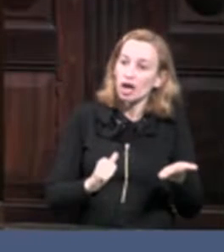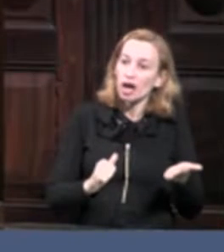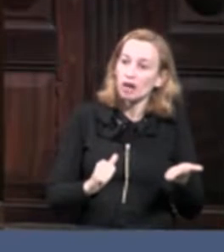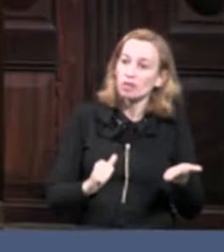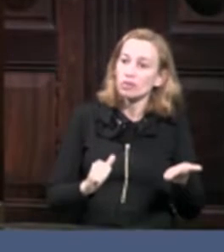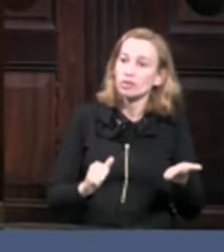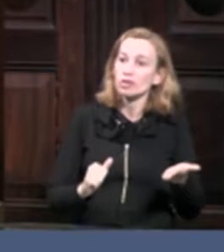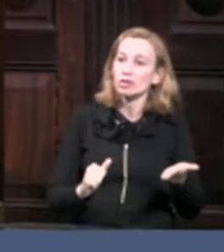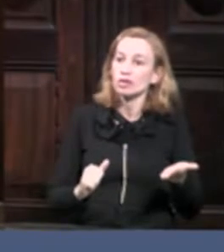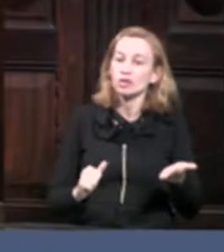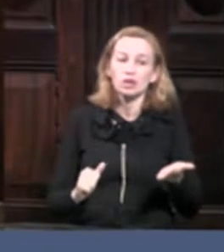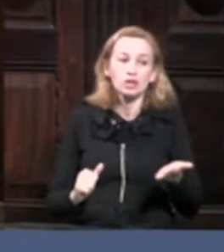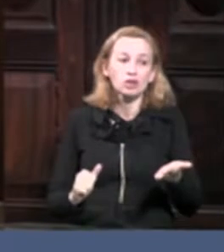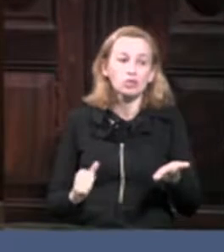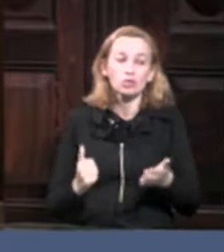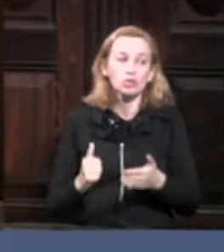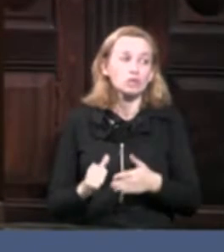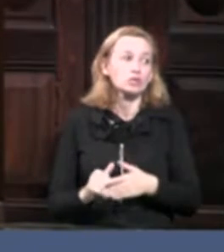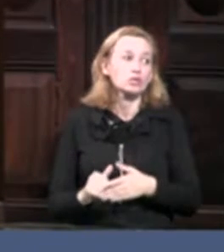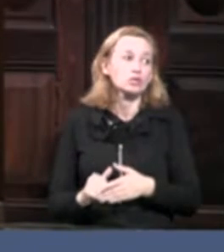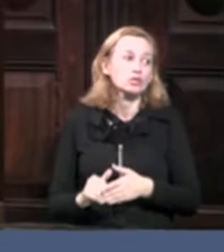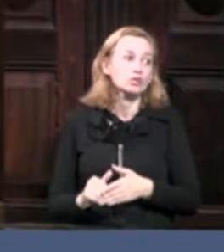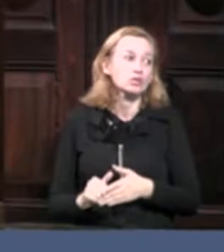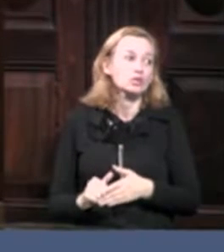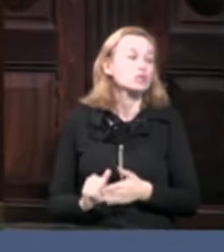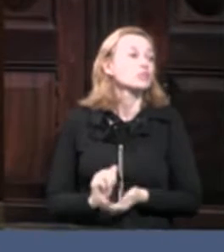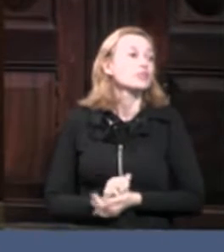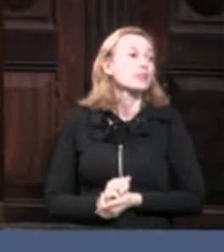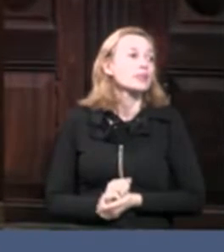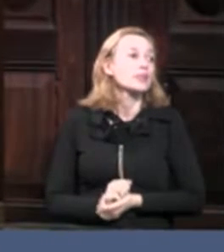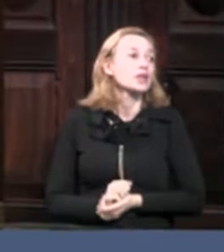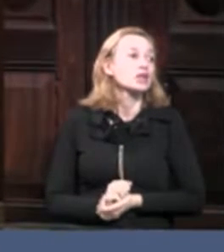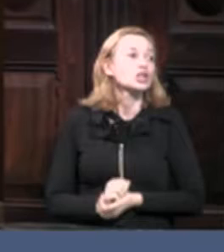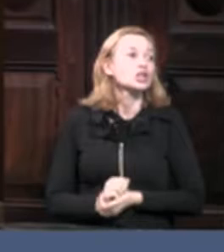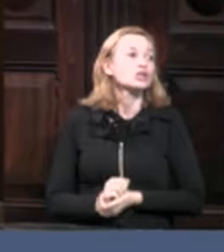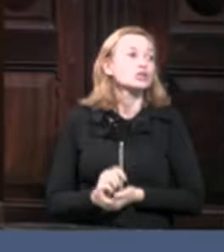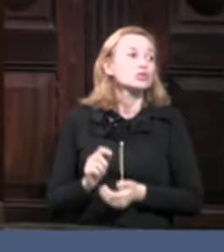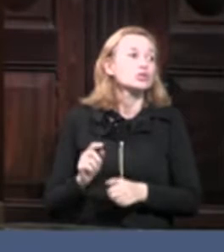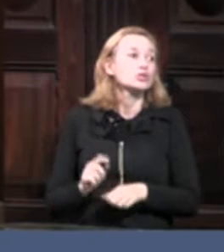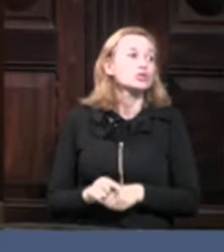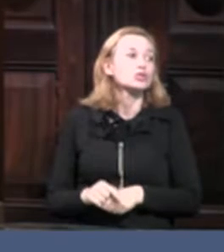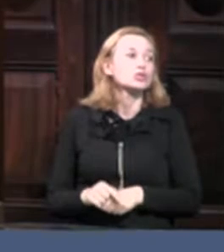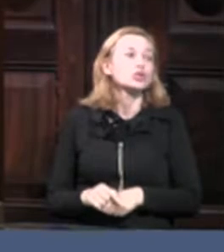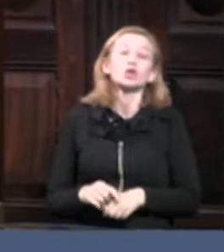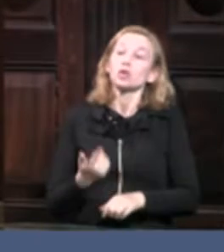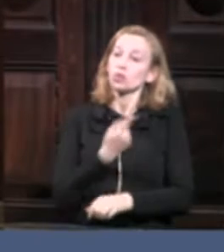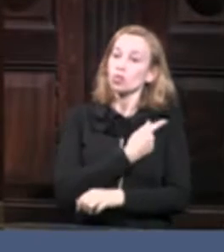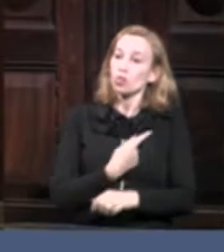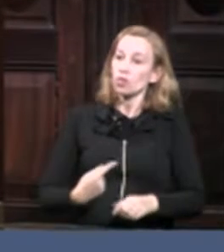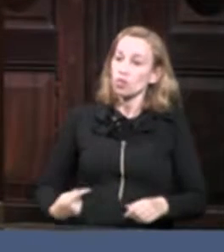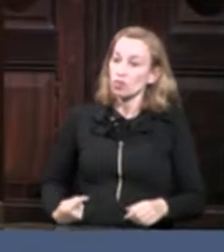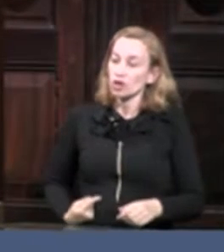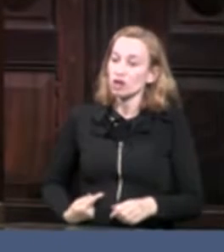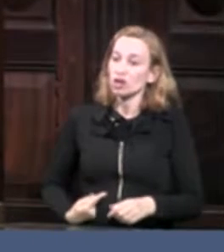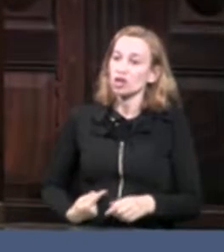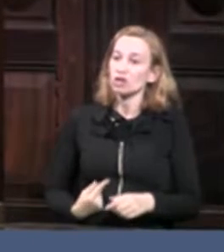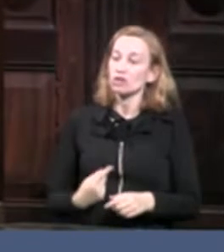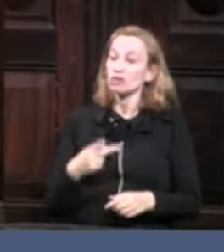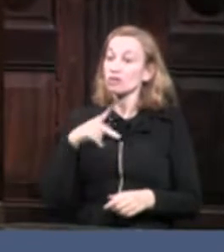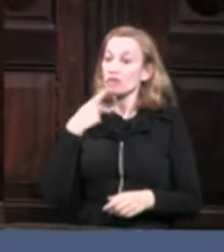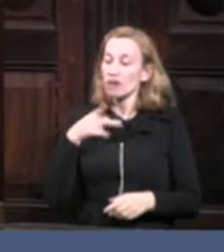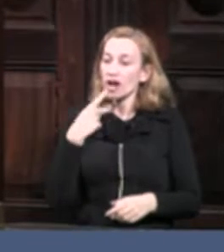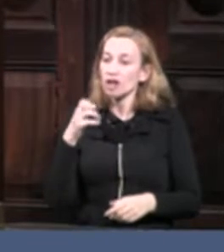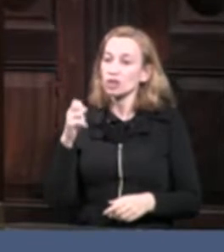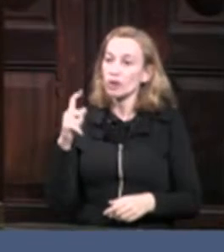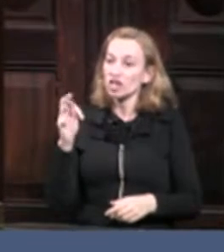licitação. E no meio desse caminho, quando o governo divulga o edital, até a